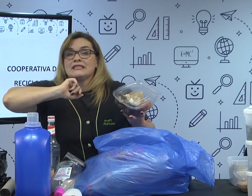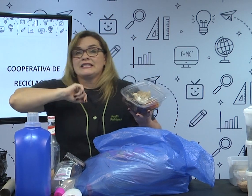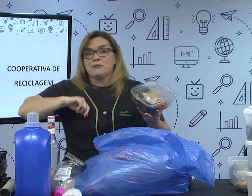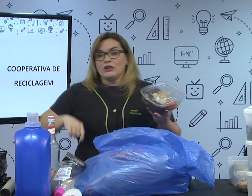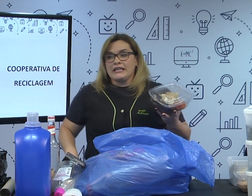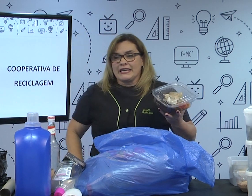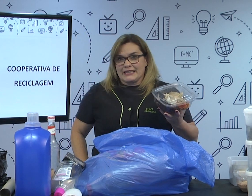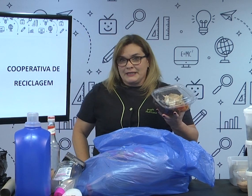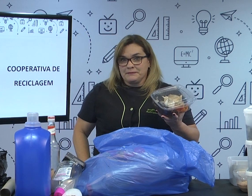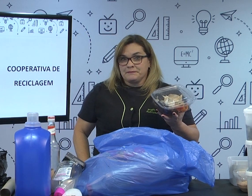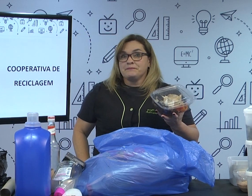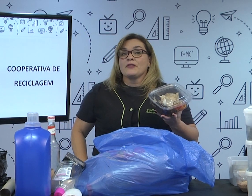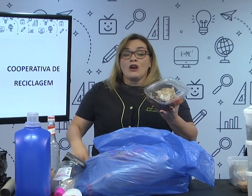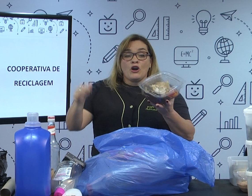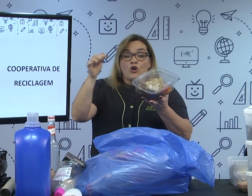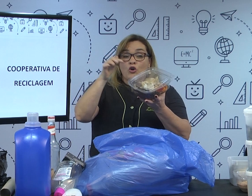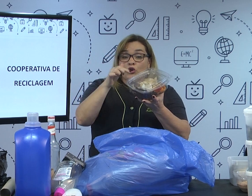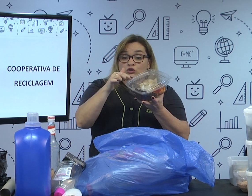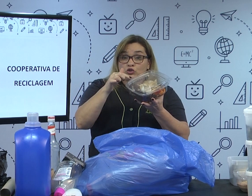uma cebolinha aqui.